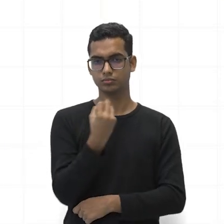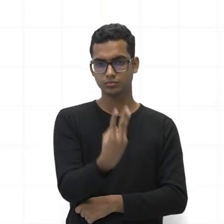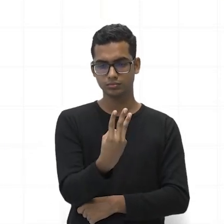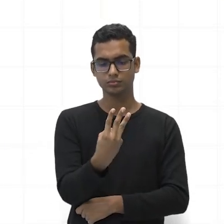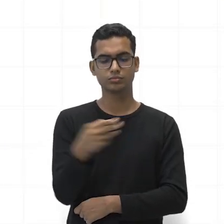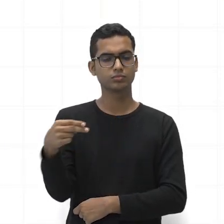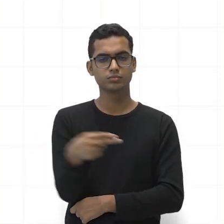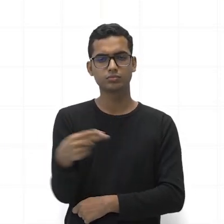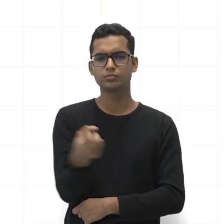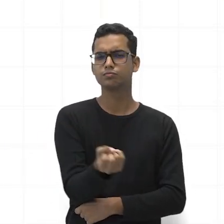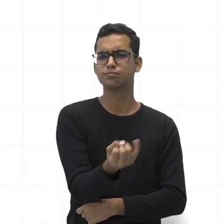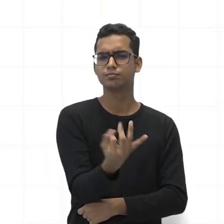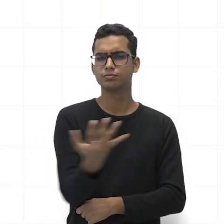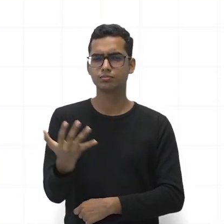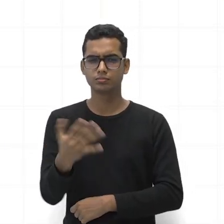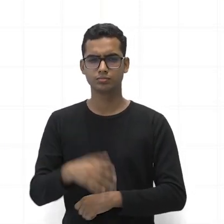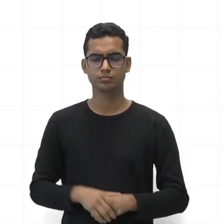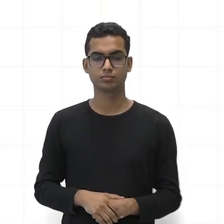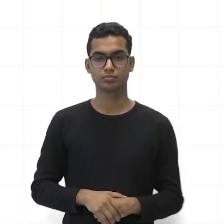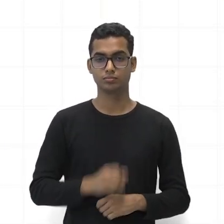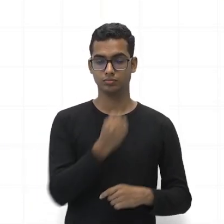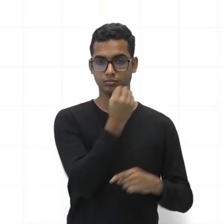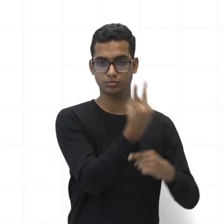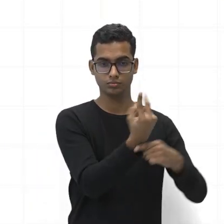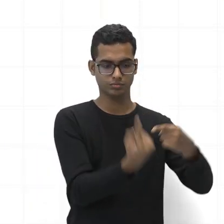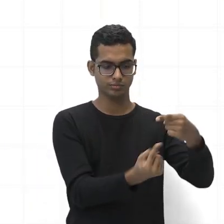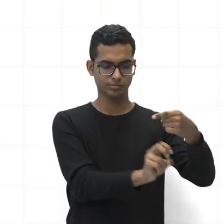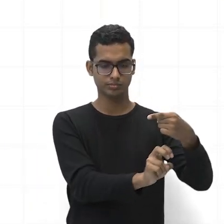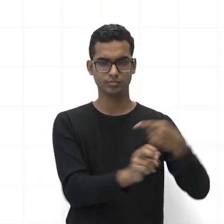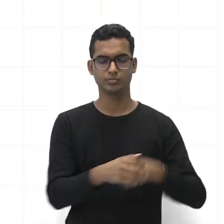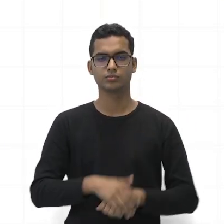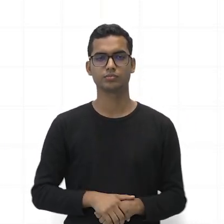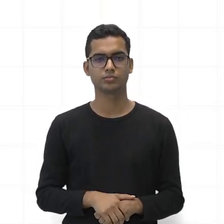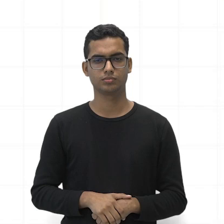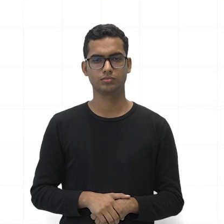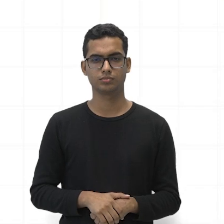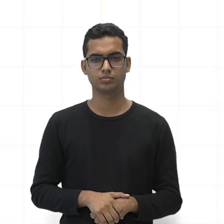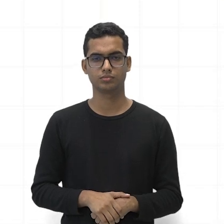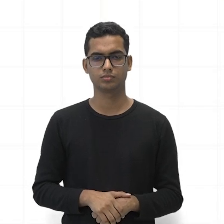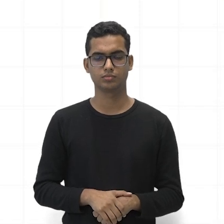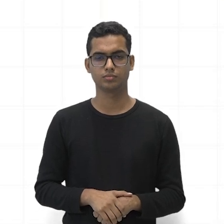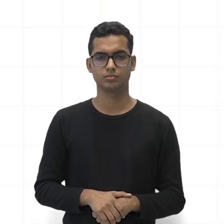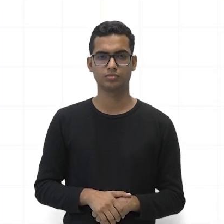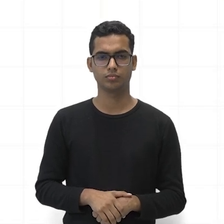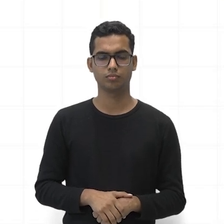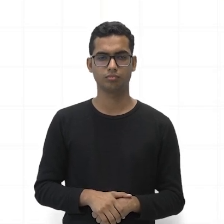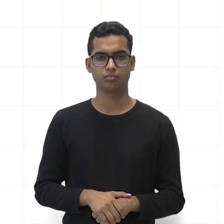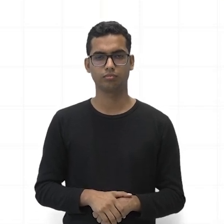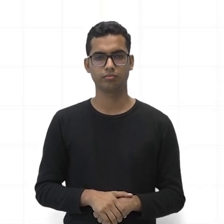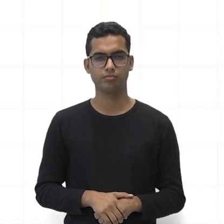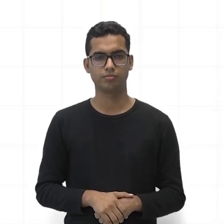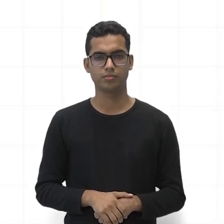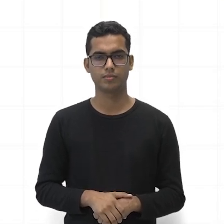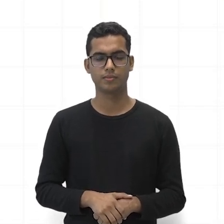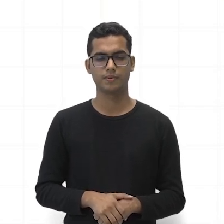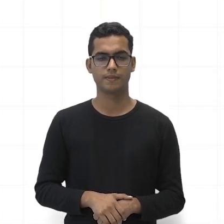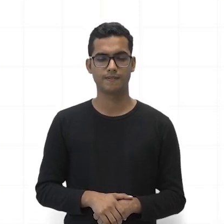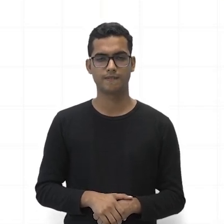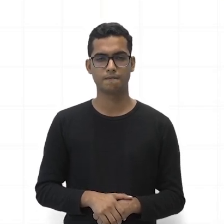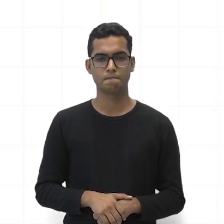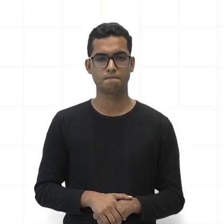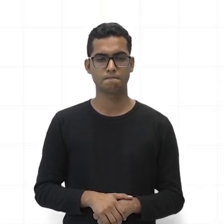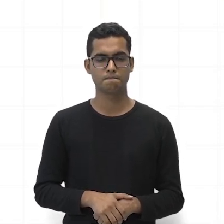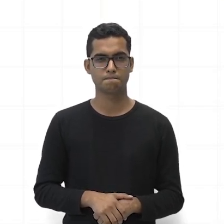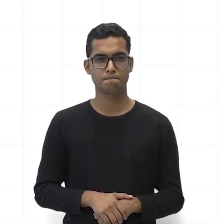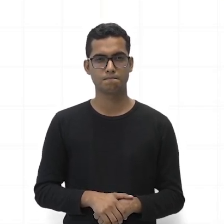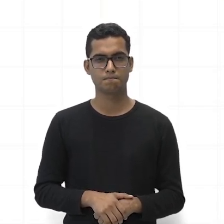15, ou 2/15. Beleza? Só vou deixar marcado aqui a resposta, tá bom? Da primeira aí, do